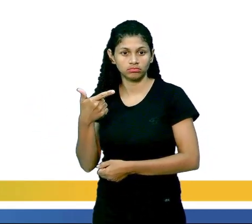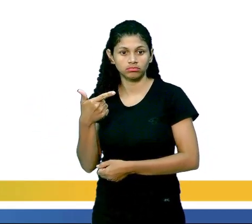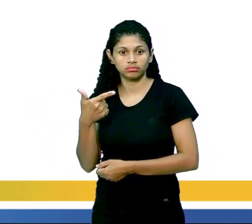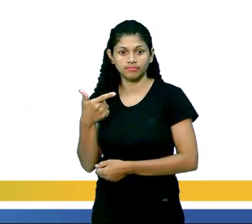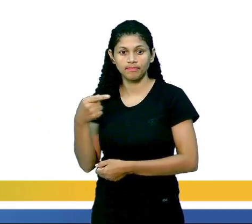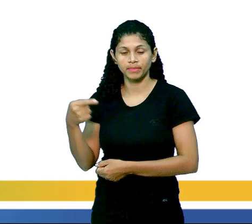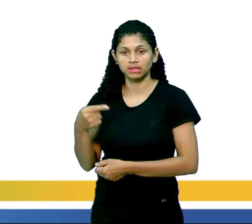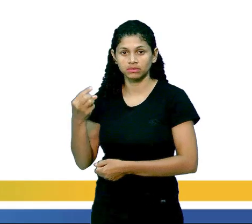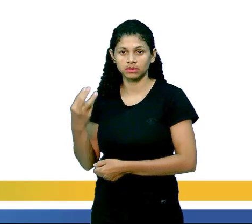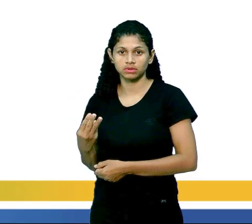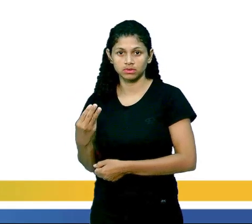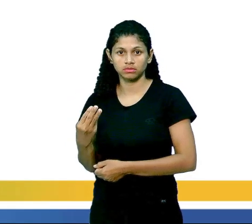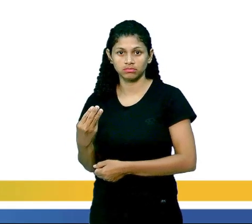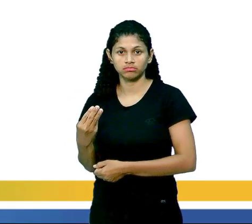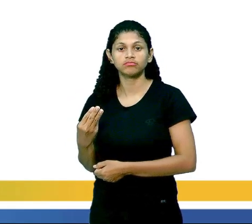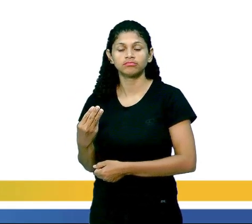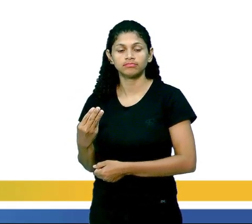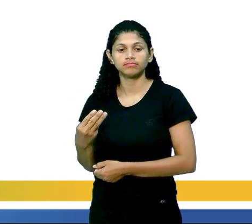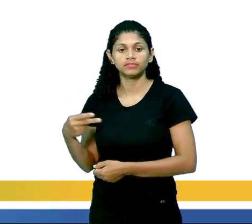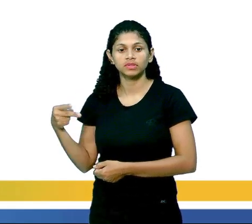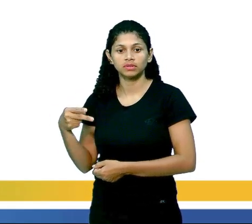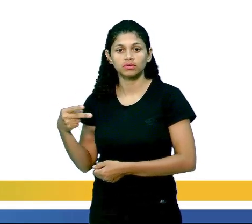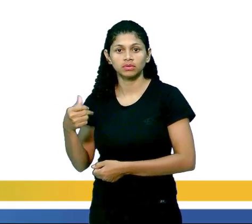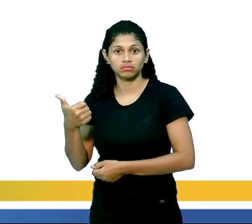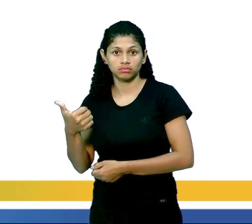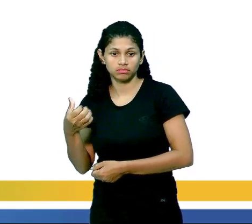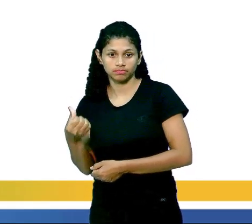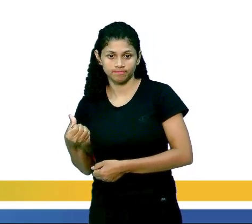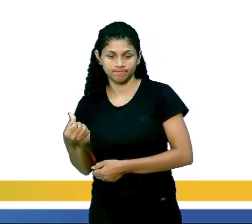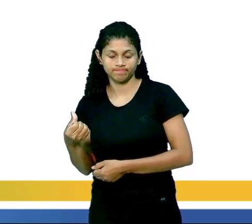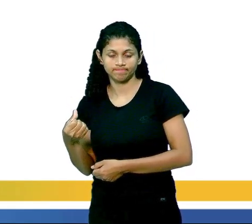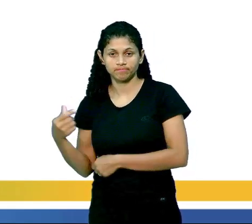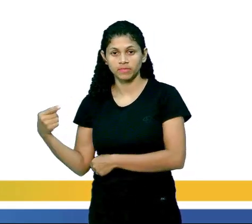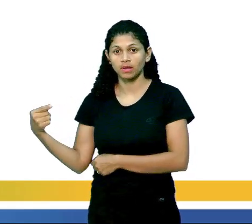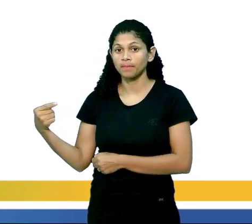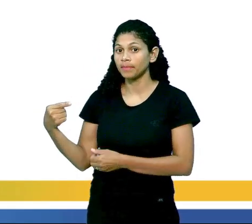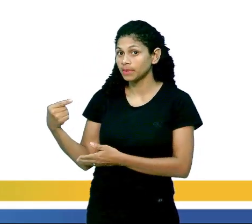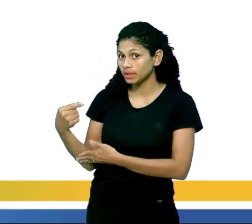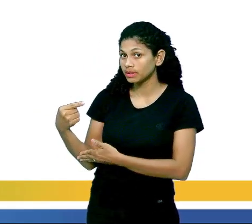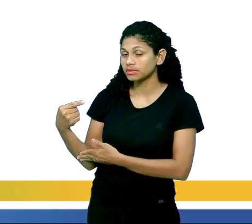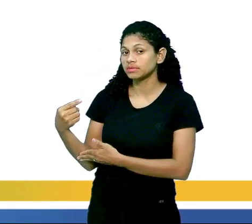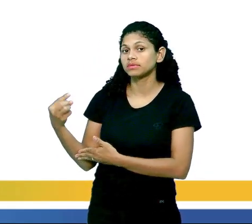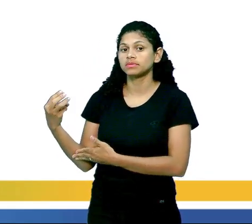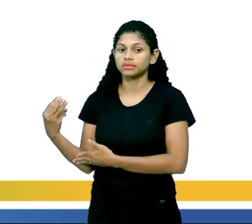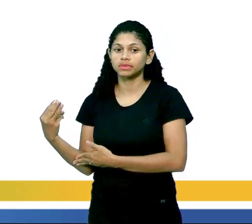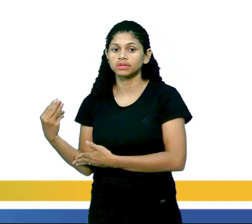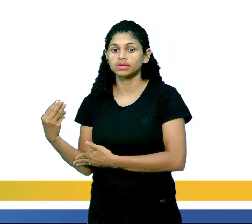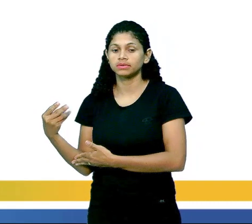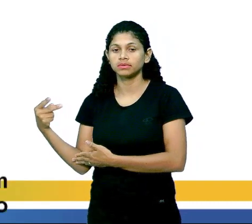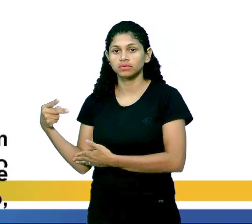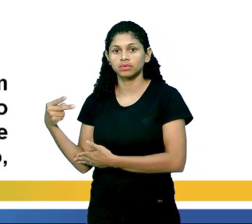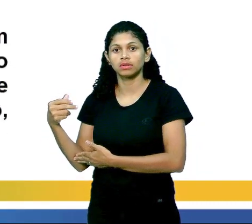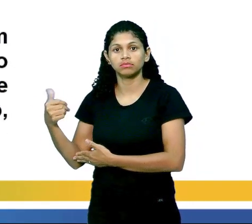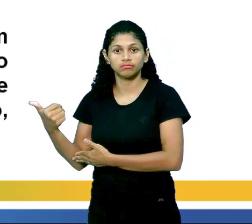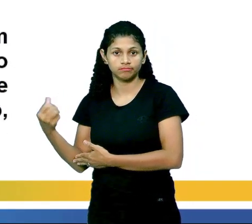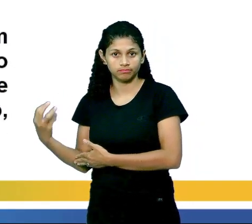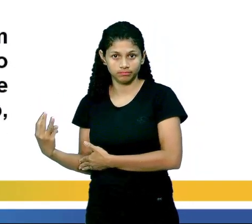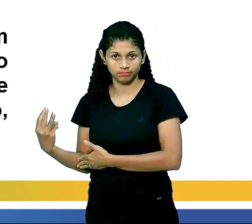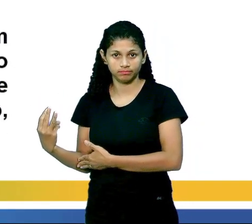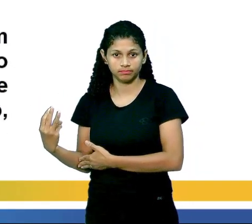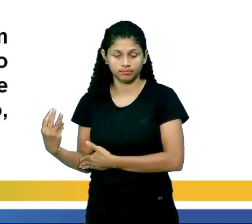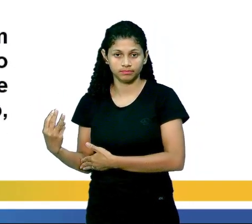menos 3, ou seja, 4 ao quadrado é igual a 16, porque é 4 vezes 4. Menos 3 é igual a 13.